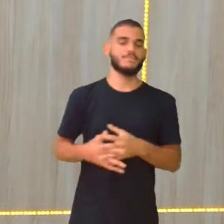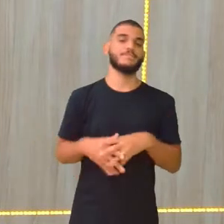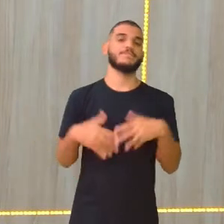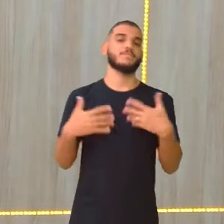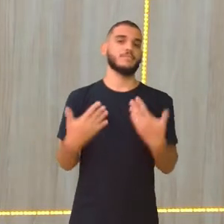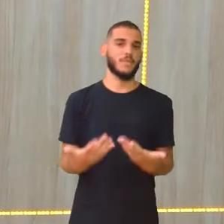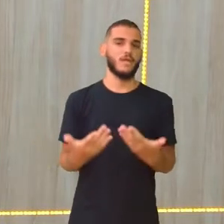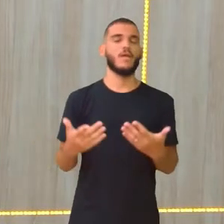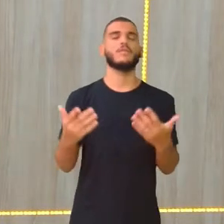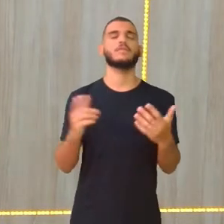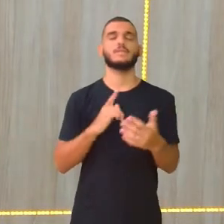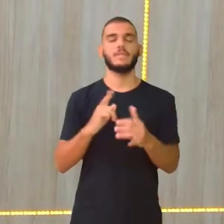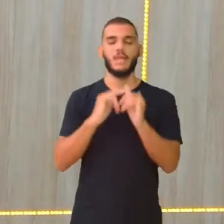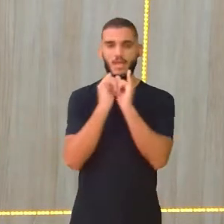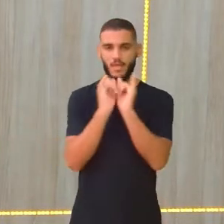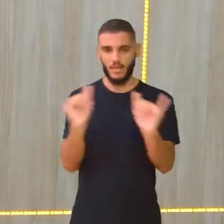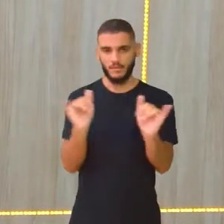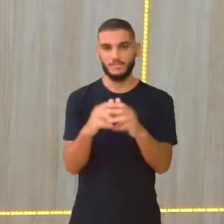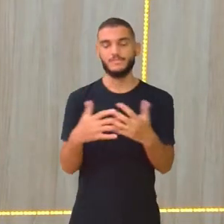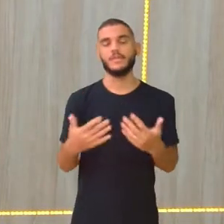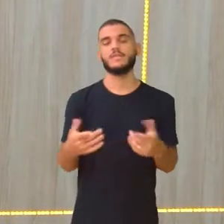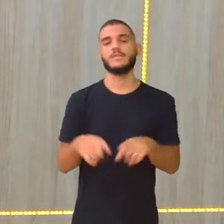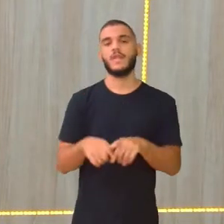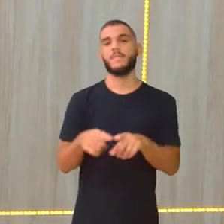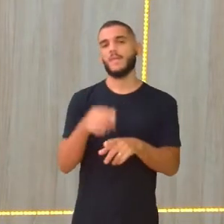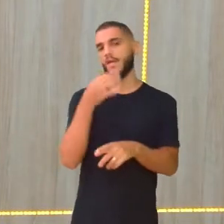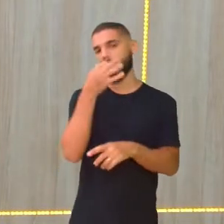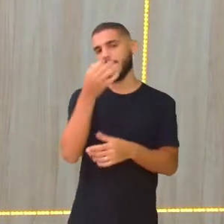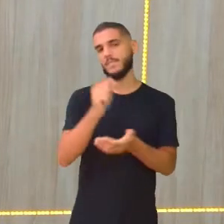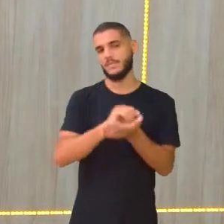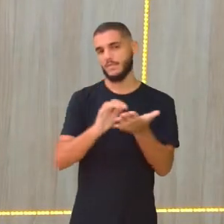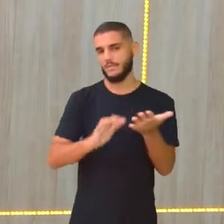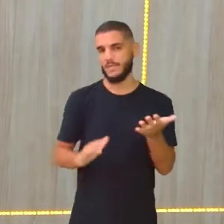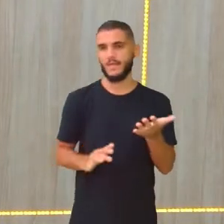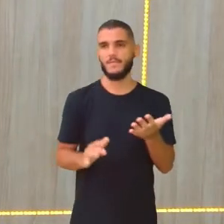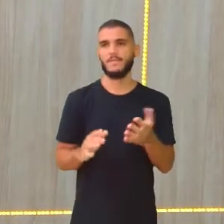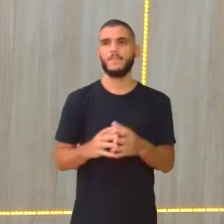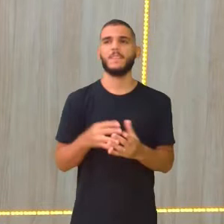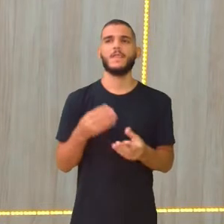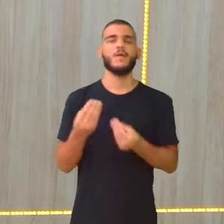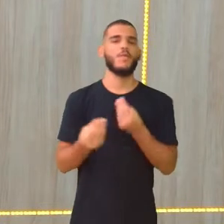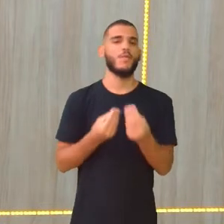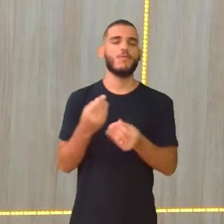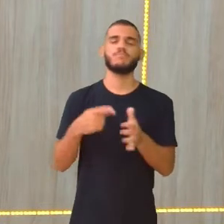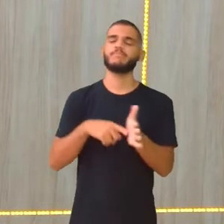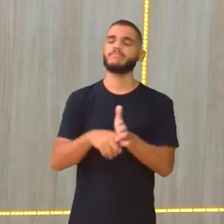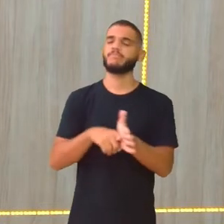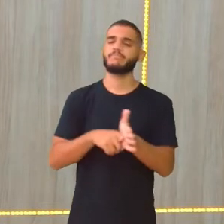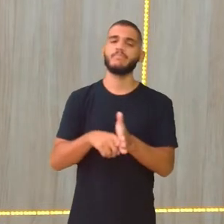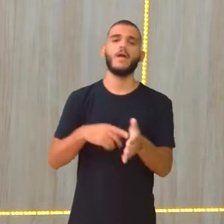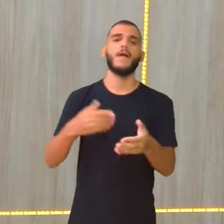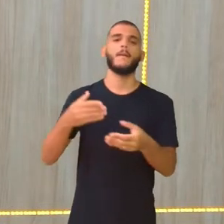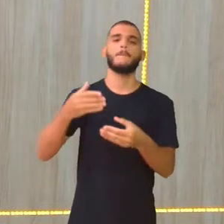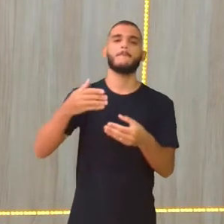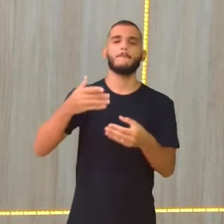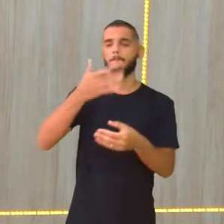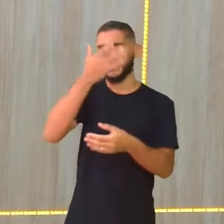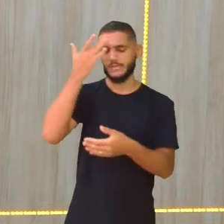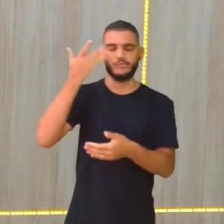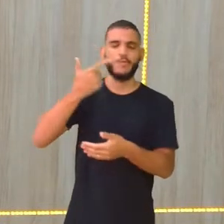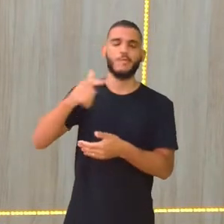trago um recadinho aí para vocês, uma atividade, uma sugestão de atividade. Ó. Que tal fazer uma pesquisa envolvendo outras